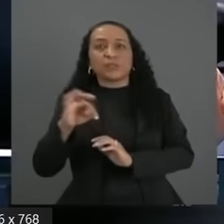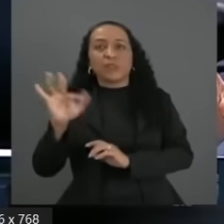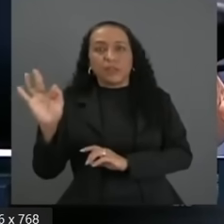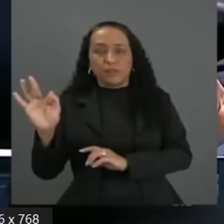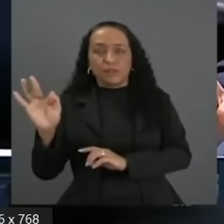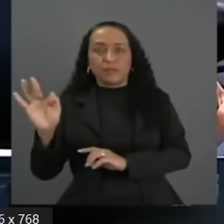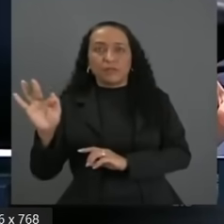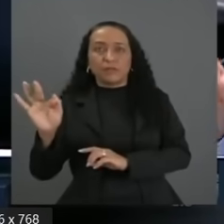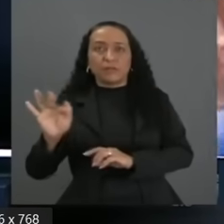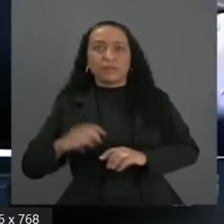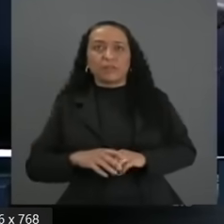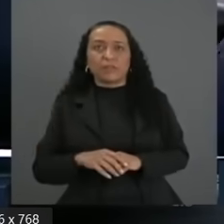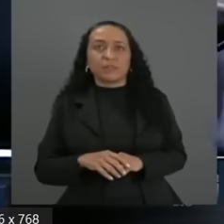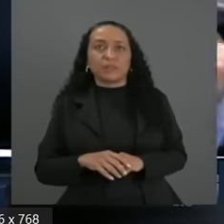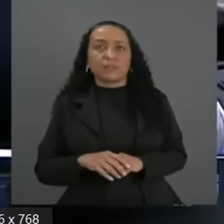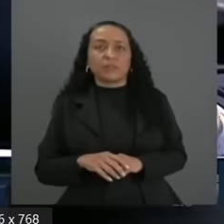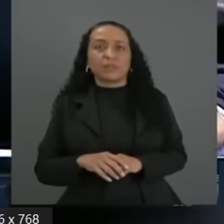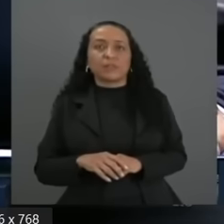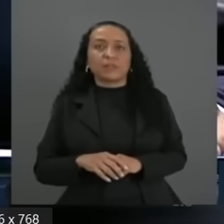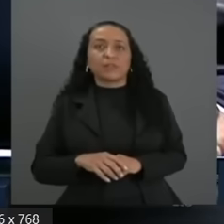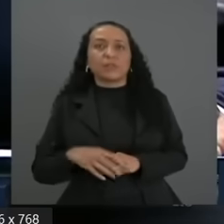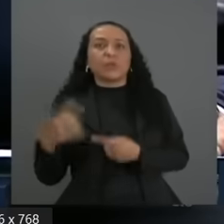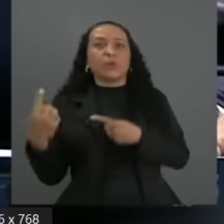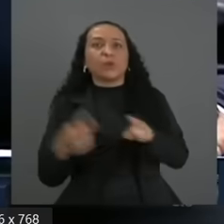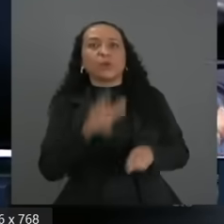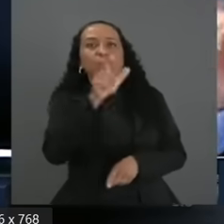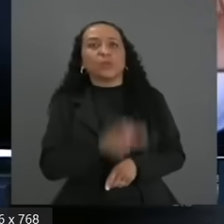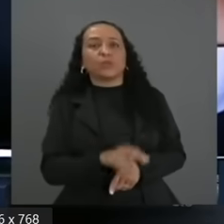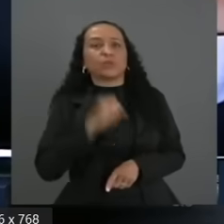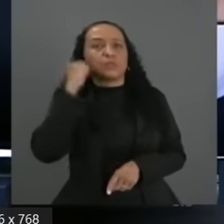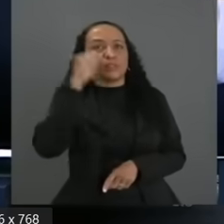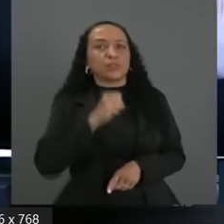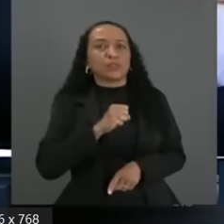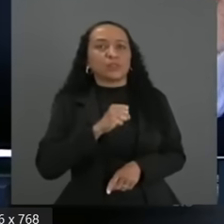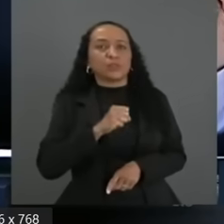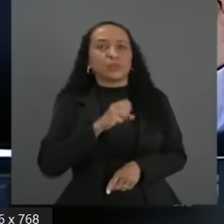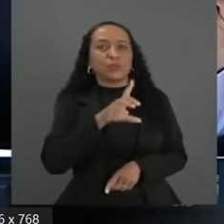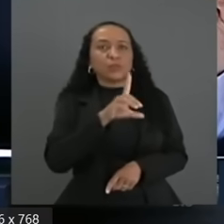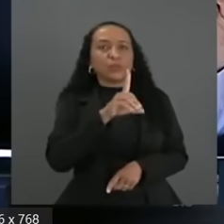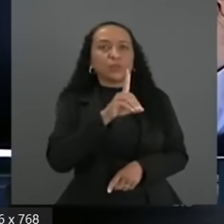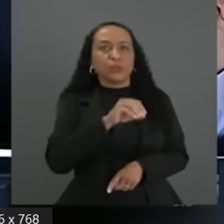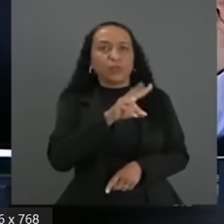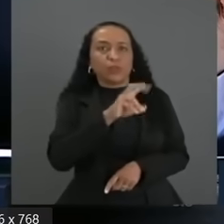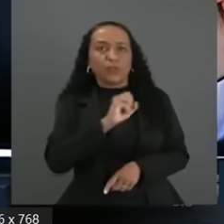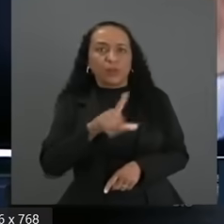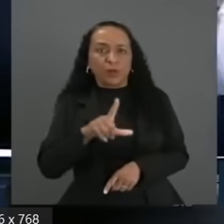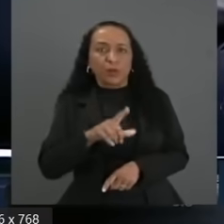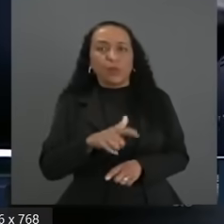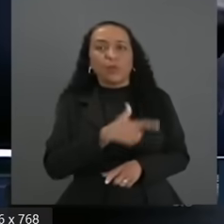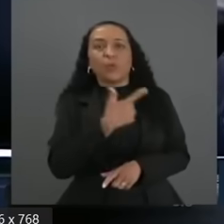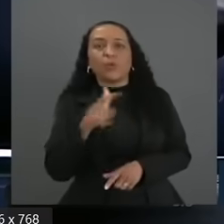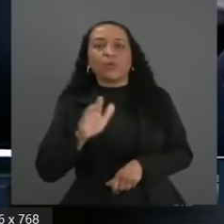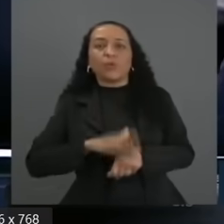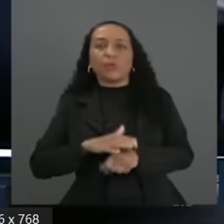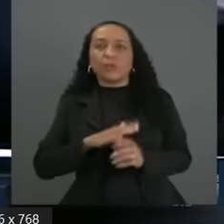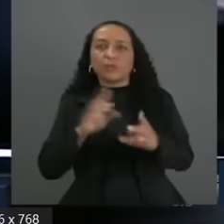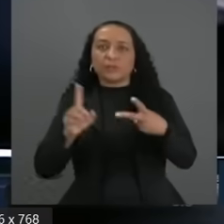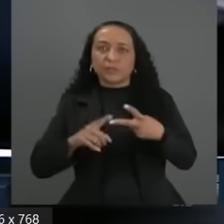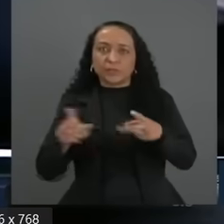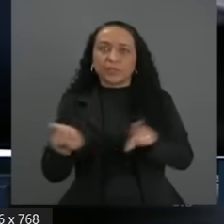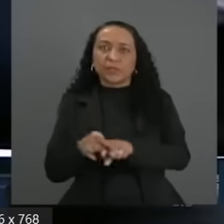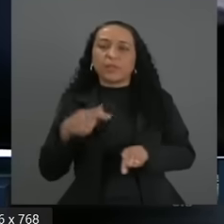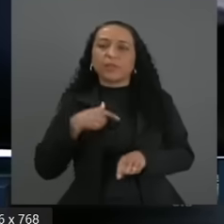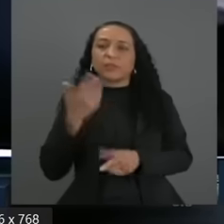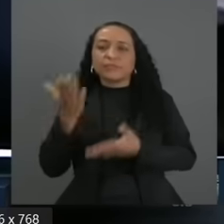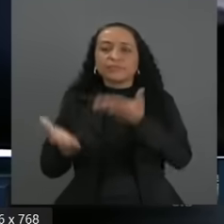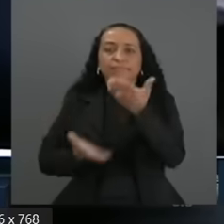Federal deferida contra o senador Marcos Duval. Por outro momento, eu estou também